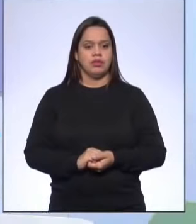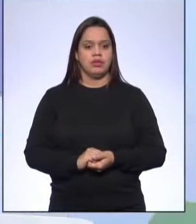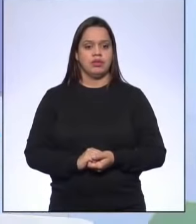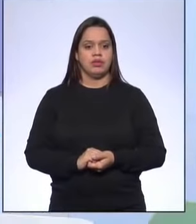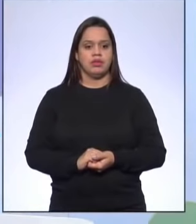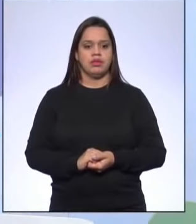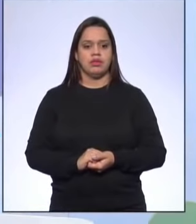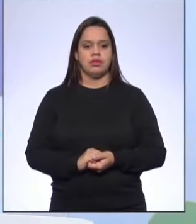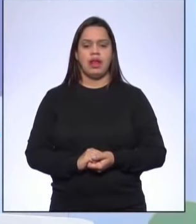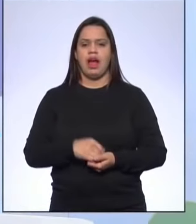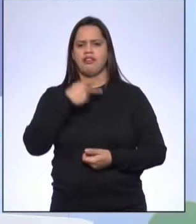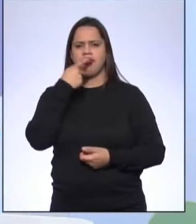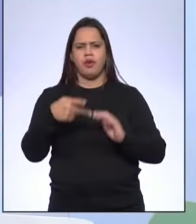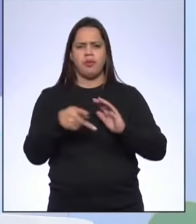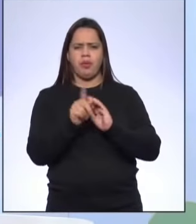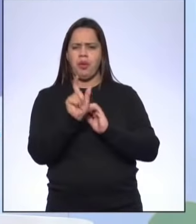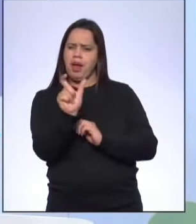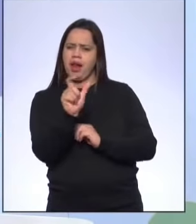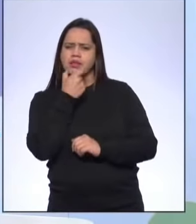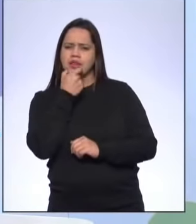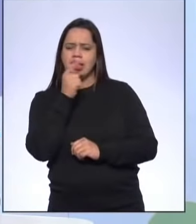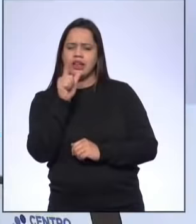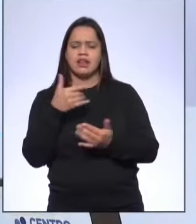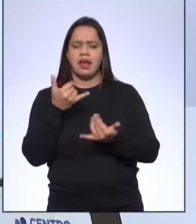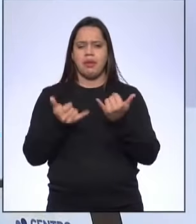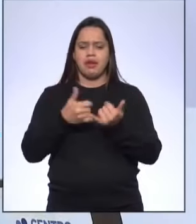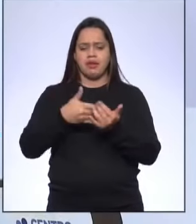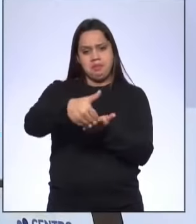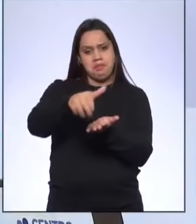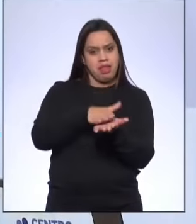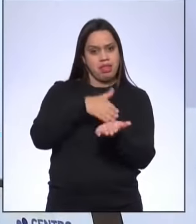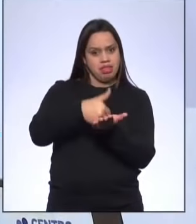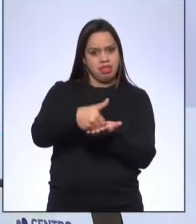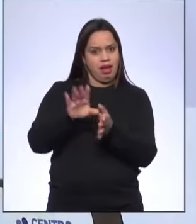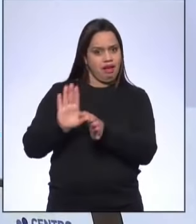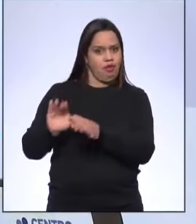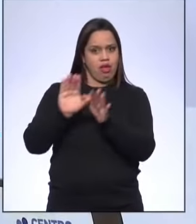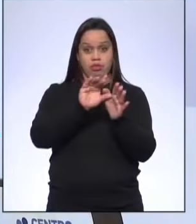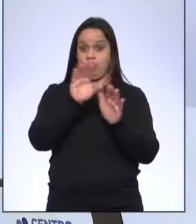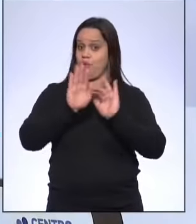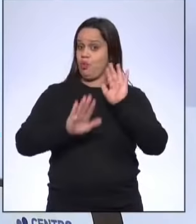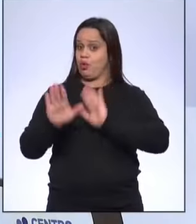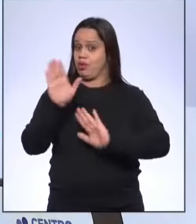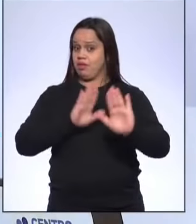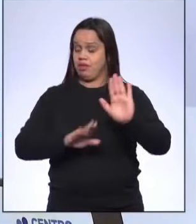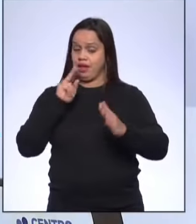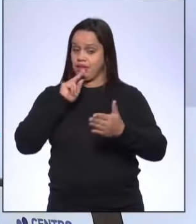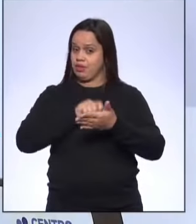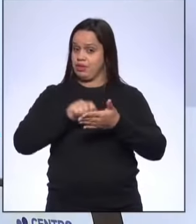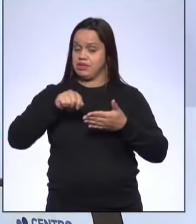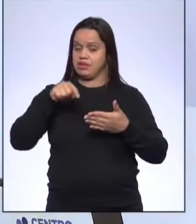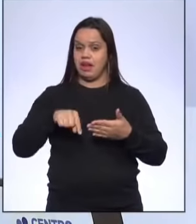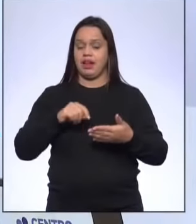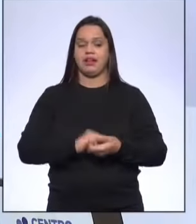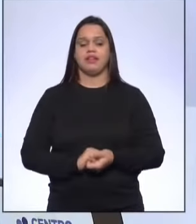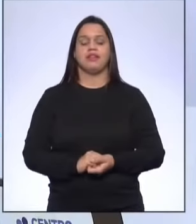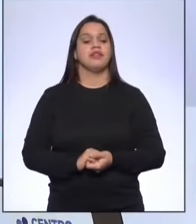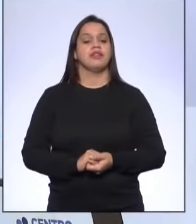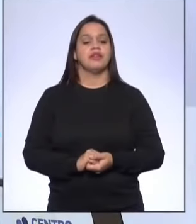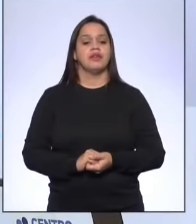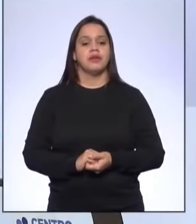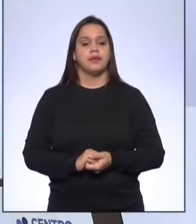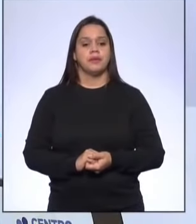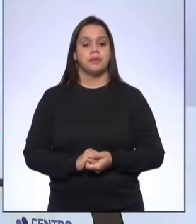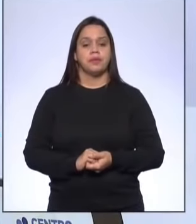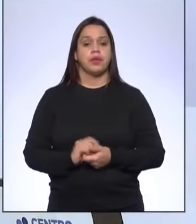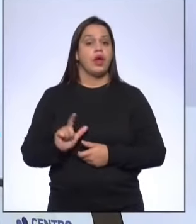manteiga apareceu uns butterflowers aqui no chão tomar cuidado então agora é quando devo aconteceu down